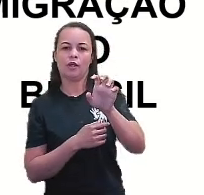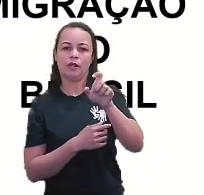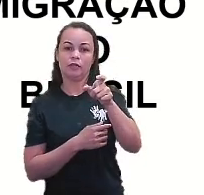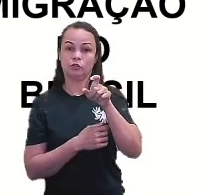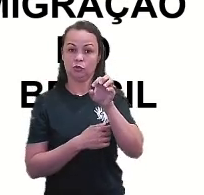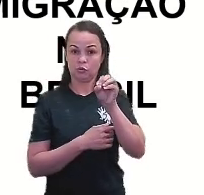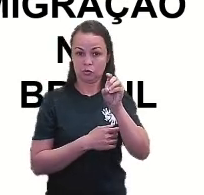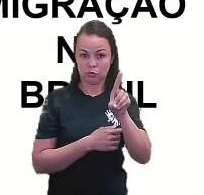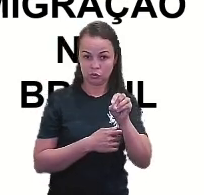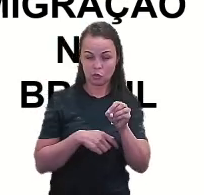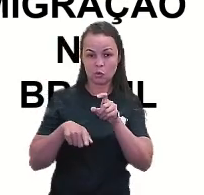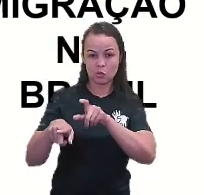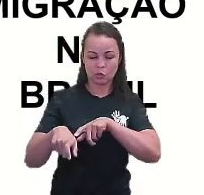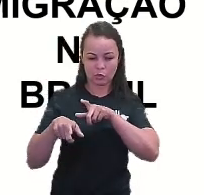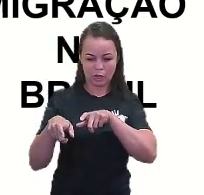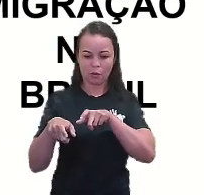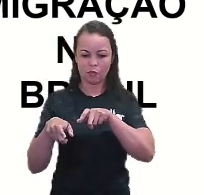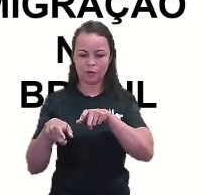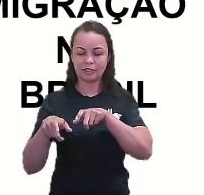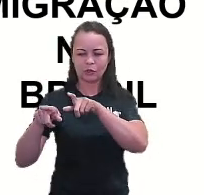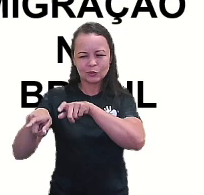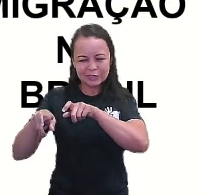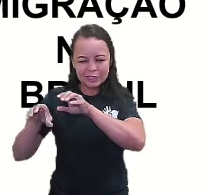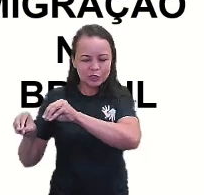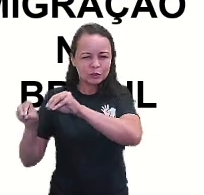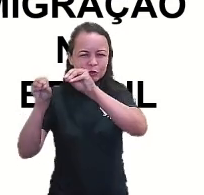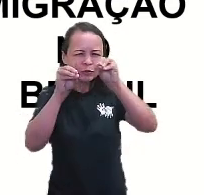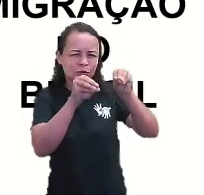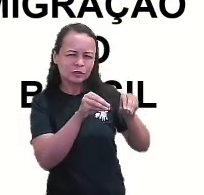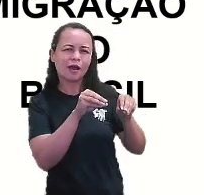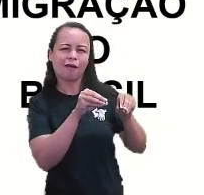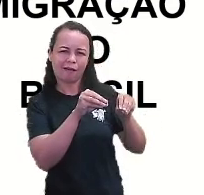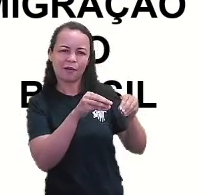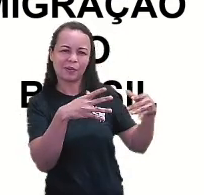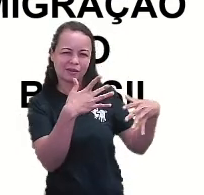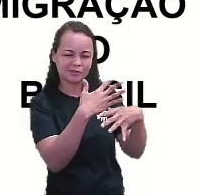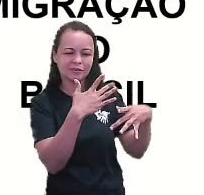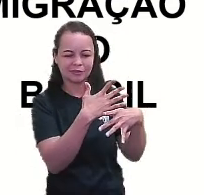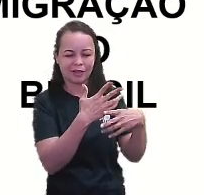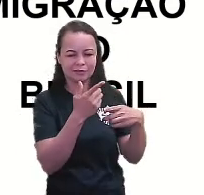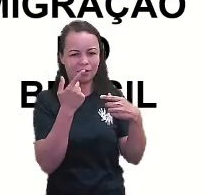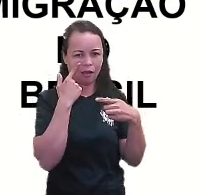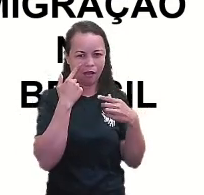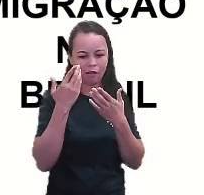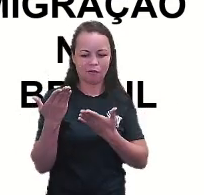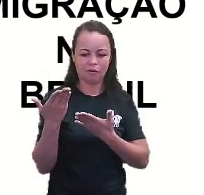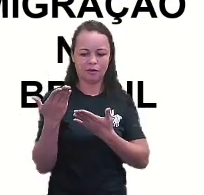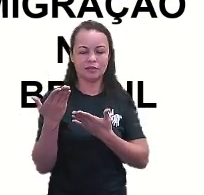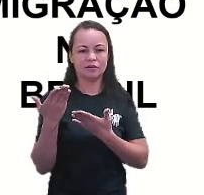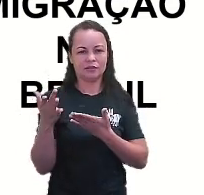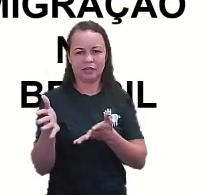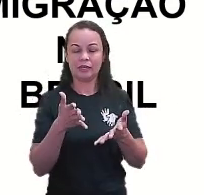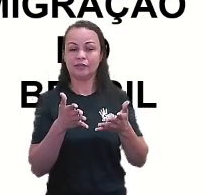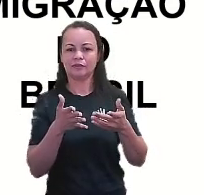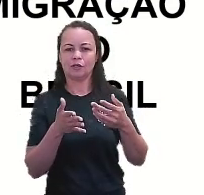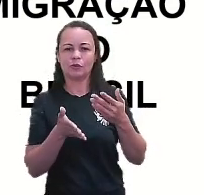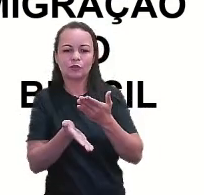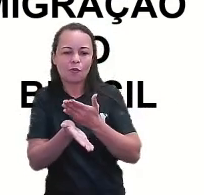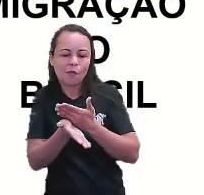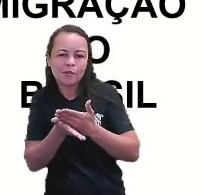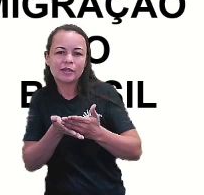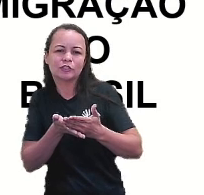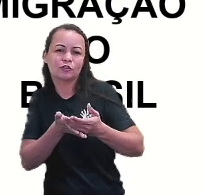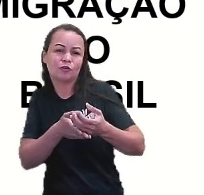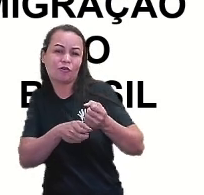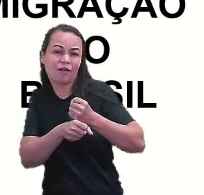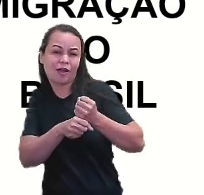rural para vir para a zona urbana, atrás de melhorias de vida. A migração no Brasil começou há muitos anos atrás, na época